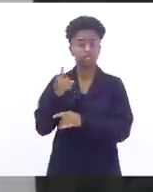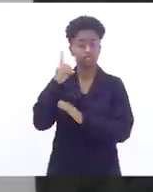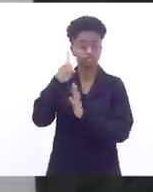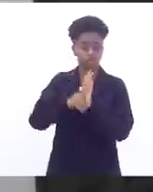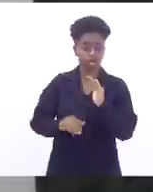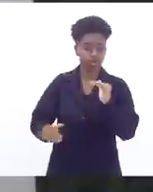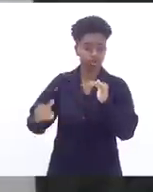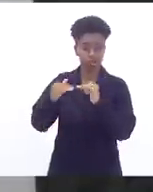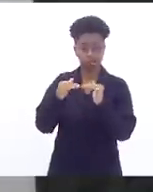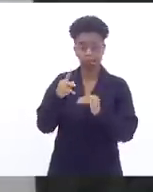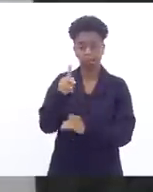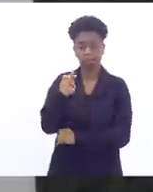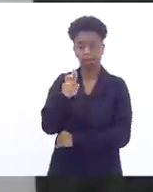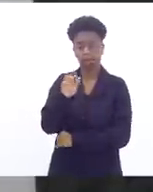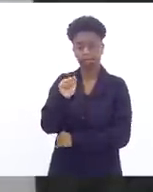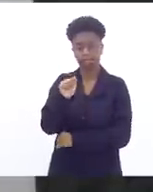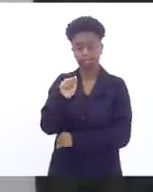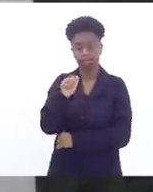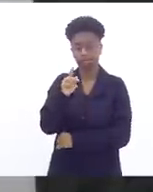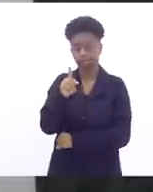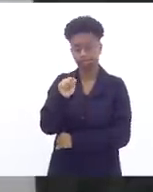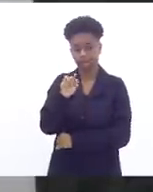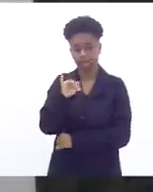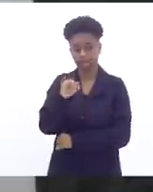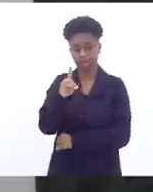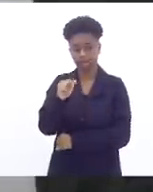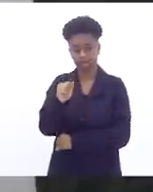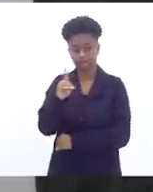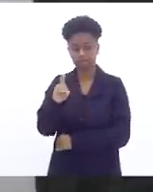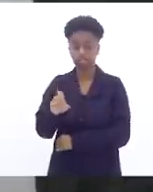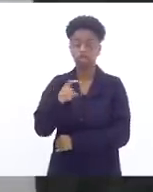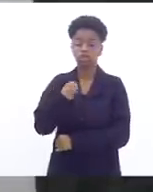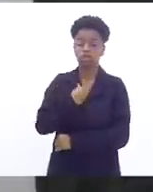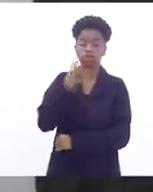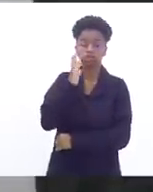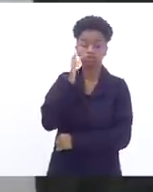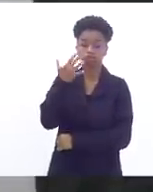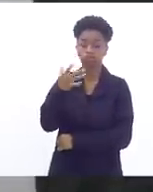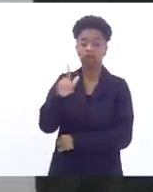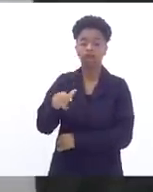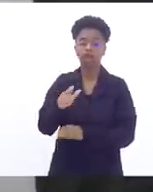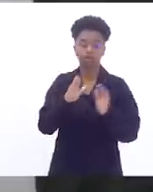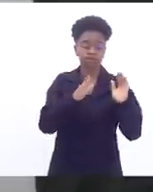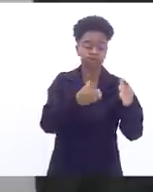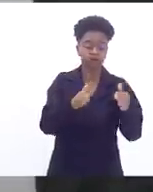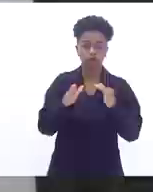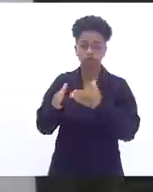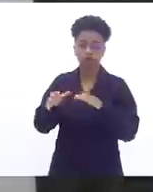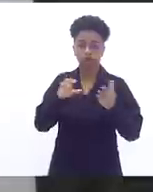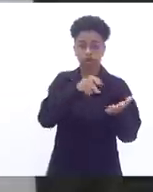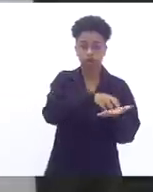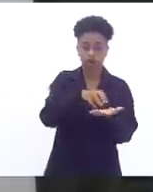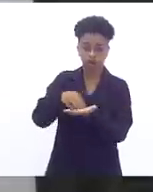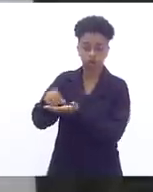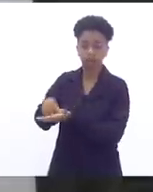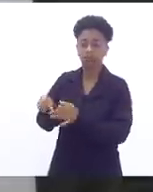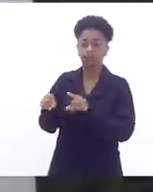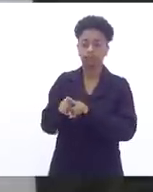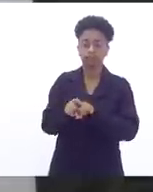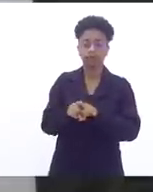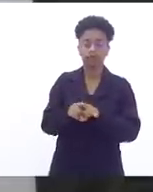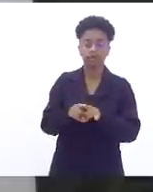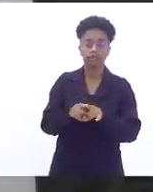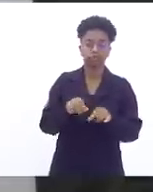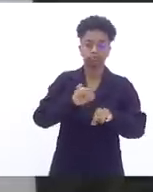a solução encontrada pela autarquia foi tratada as revisões por órgão e por entidade em determinada